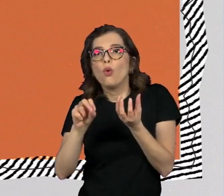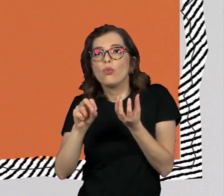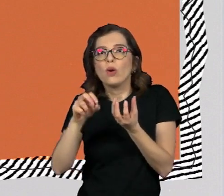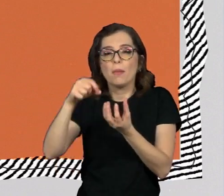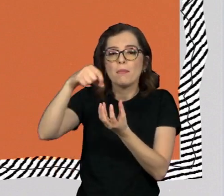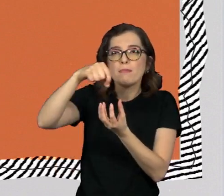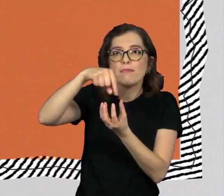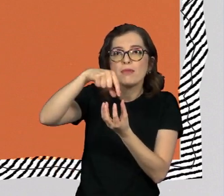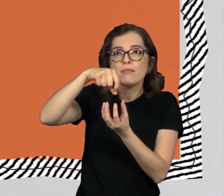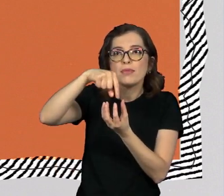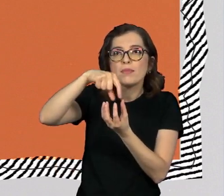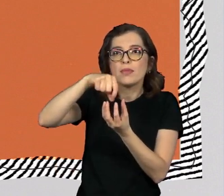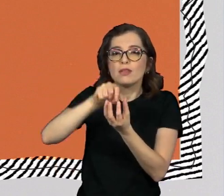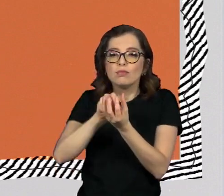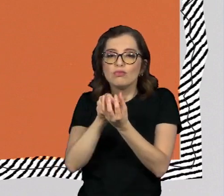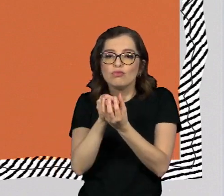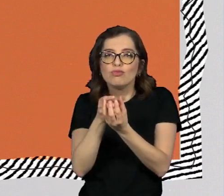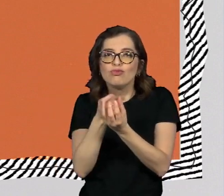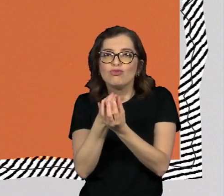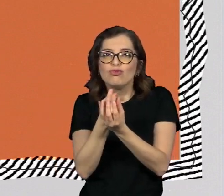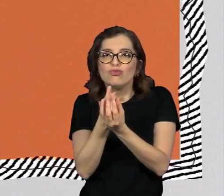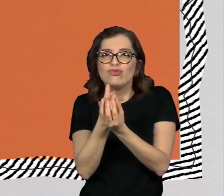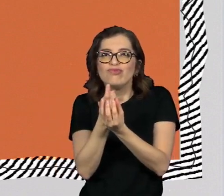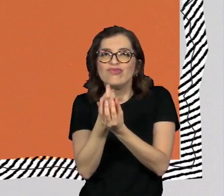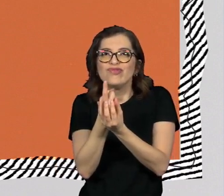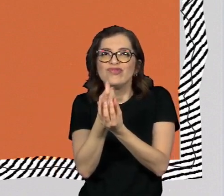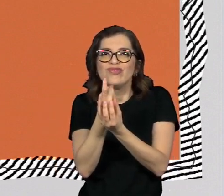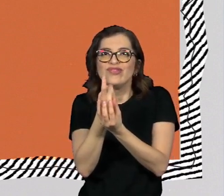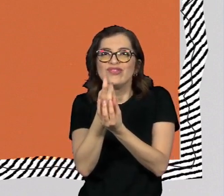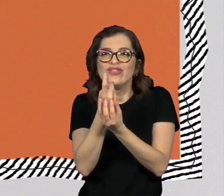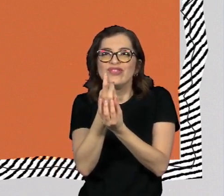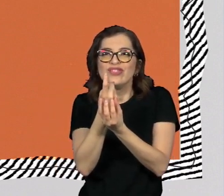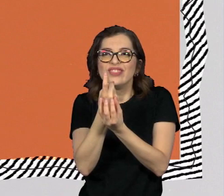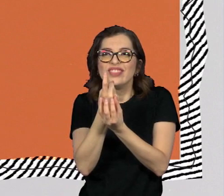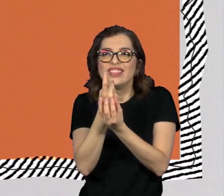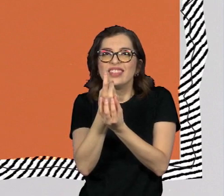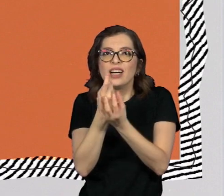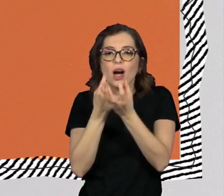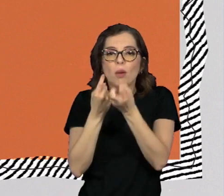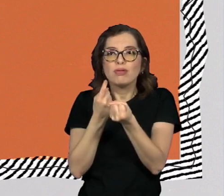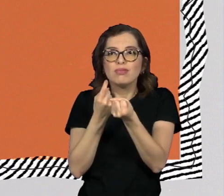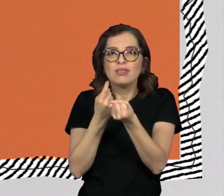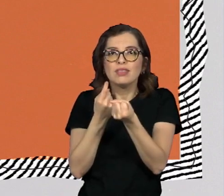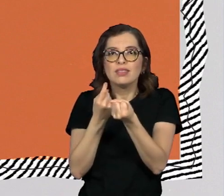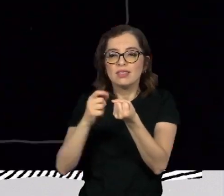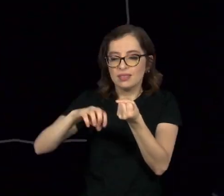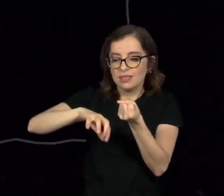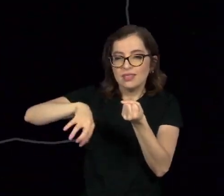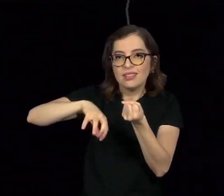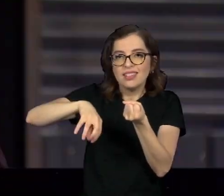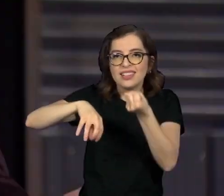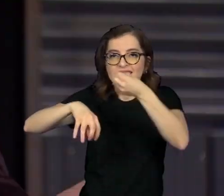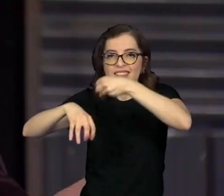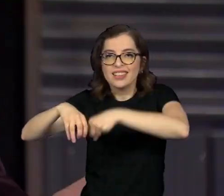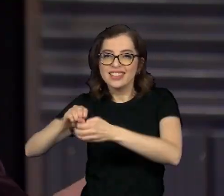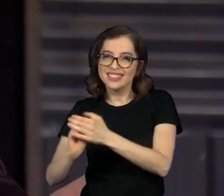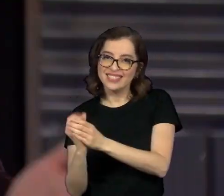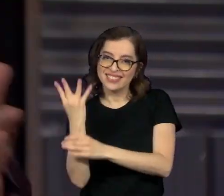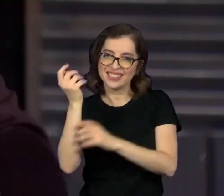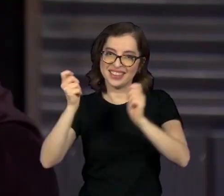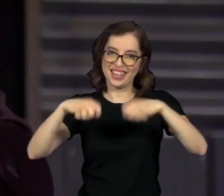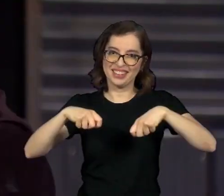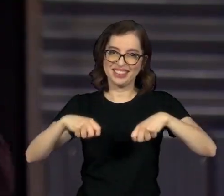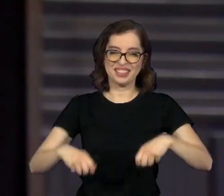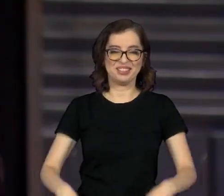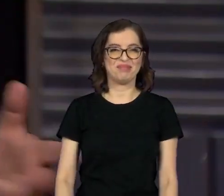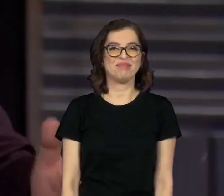com 5 folhinhas para você pôr na terra, você dá uma apertadinha nela, quebra e põe no lugar certo. Eu sei que você é um